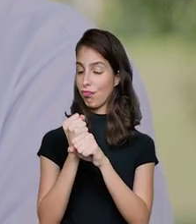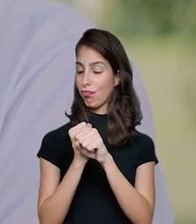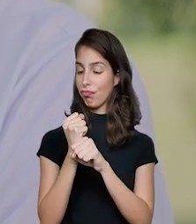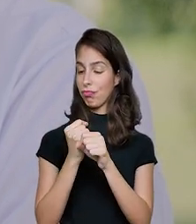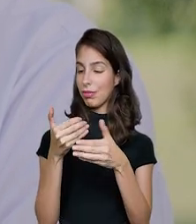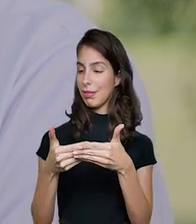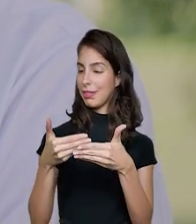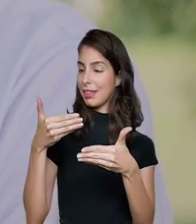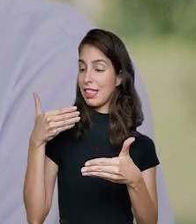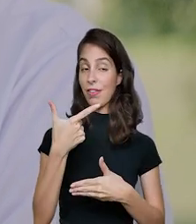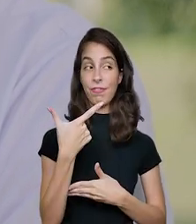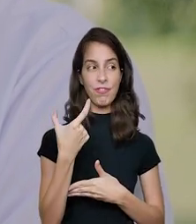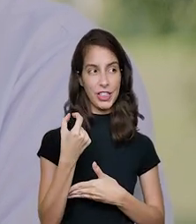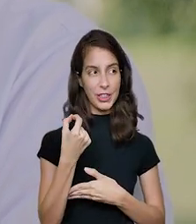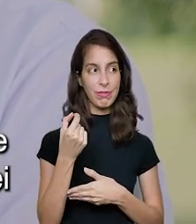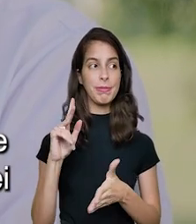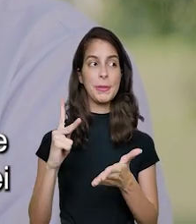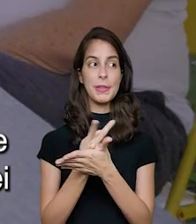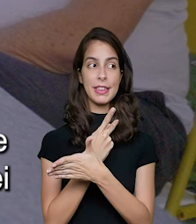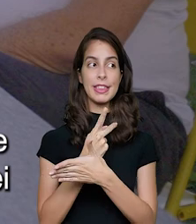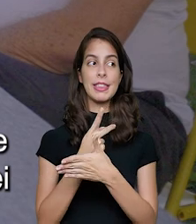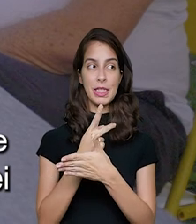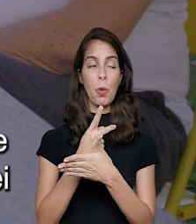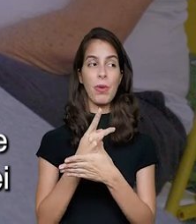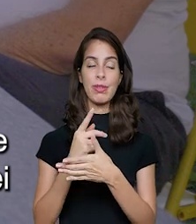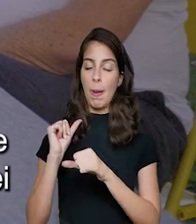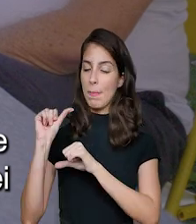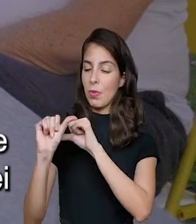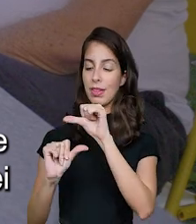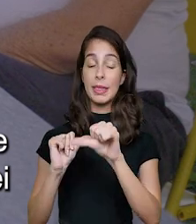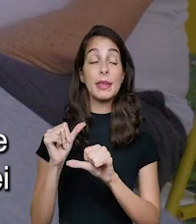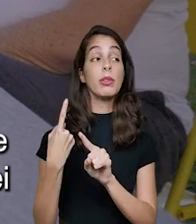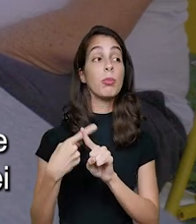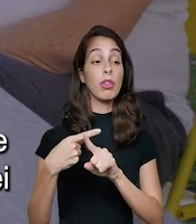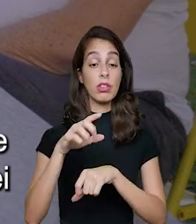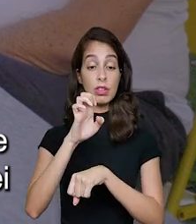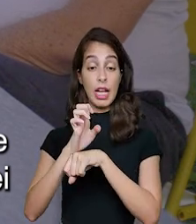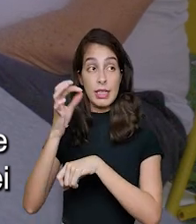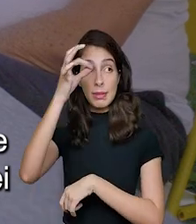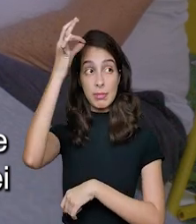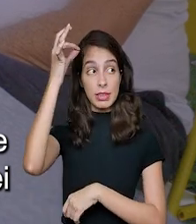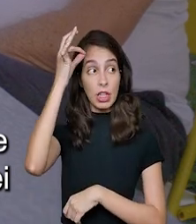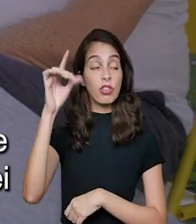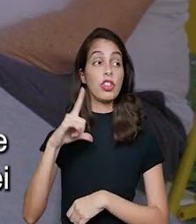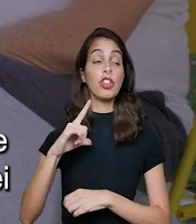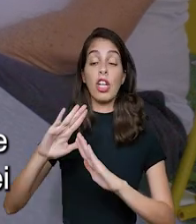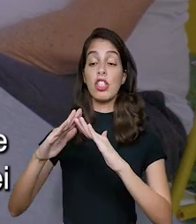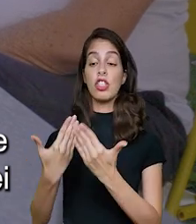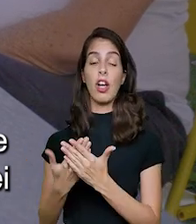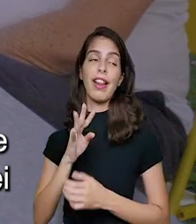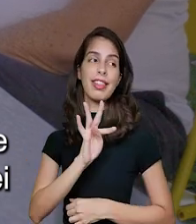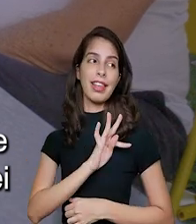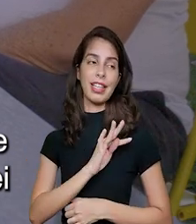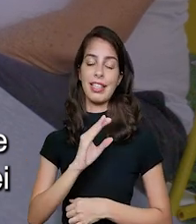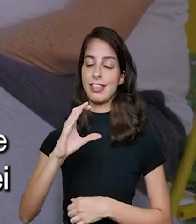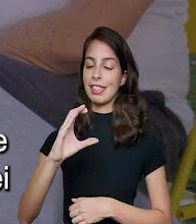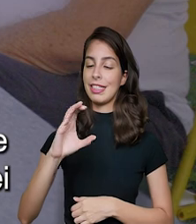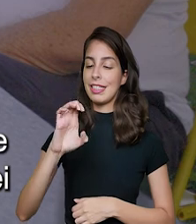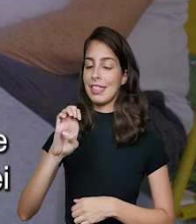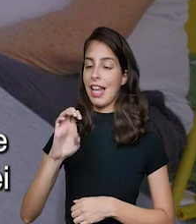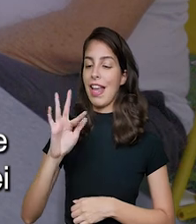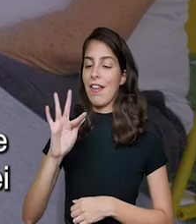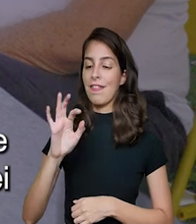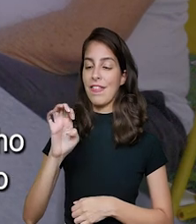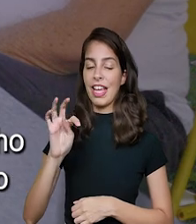anos dessa transição entre a Escola Técnica Federal do Espírito Santo e o CEFET eu tive na condição de